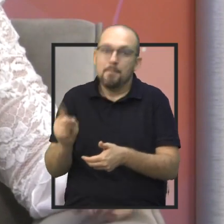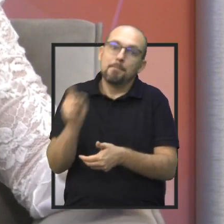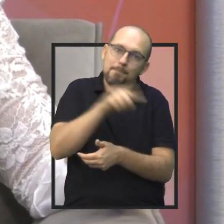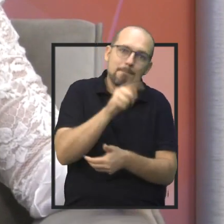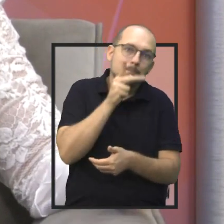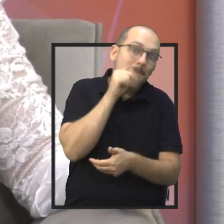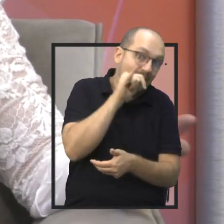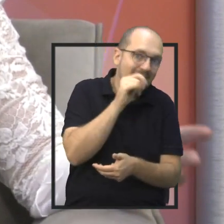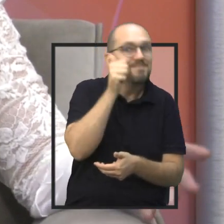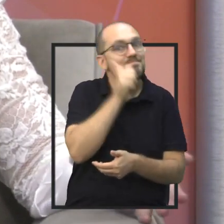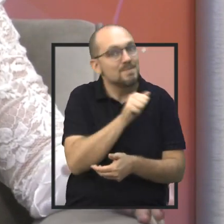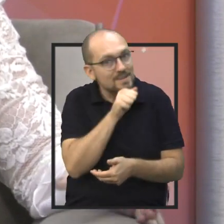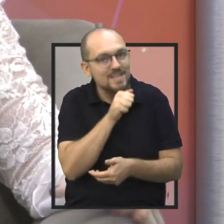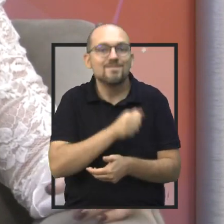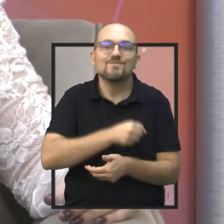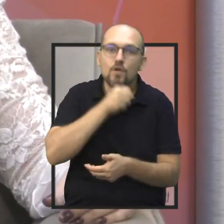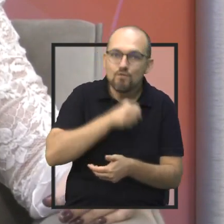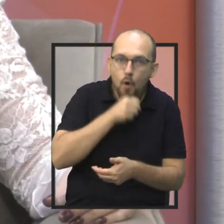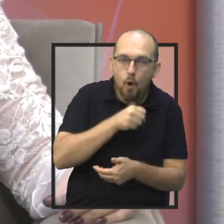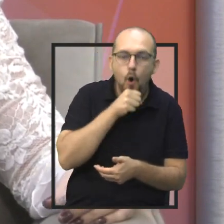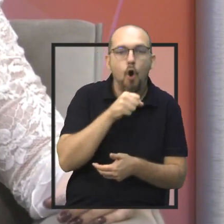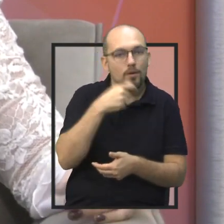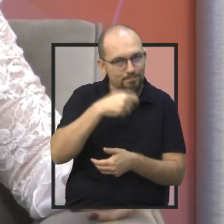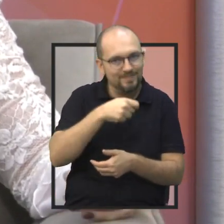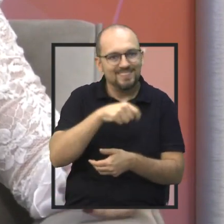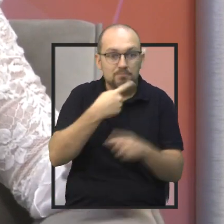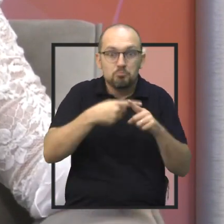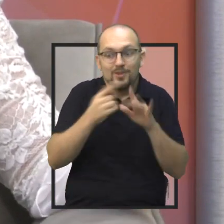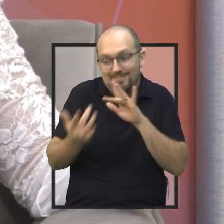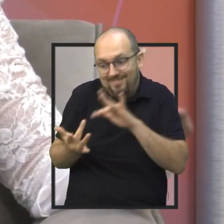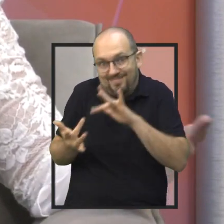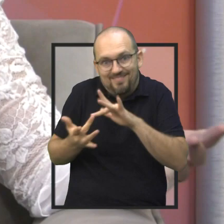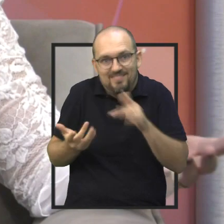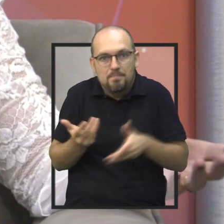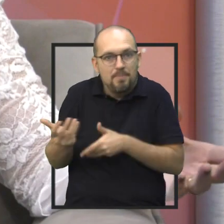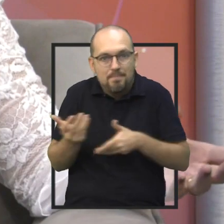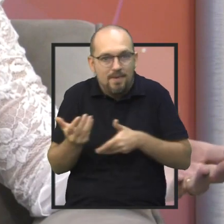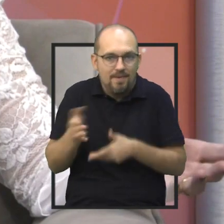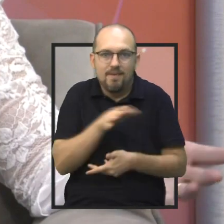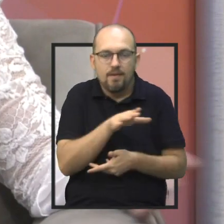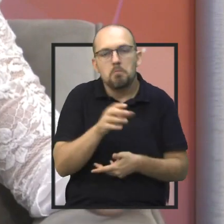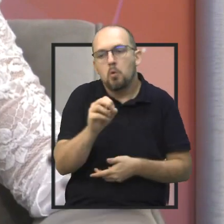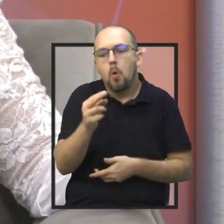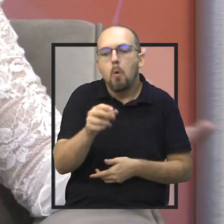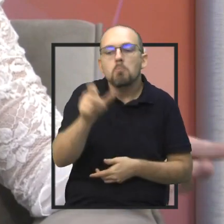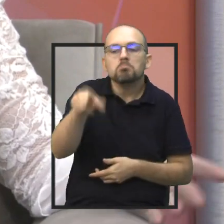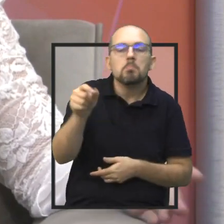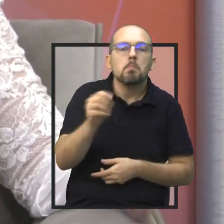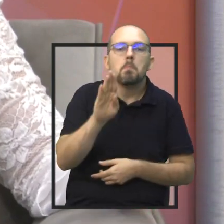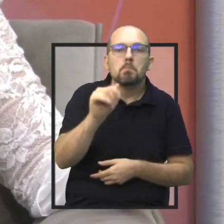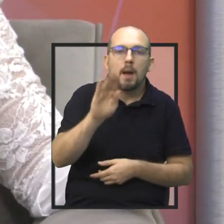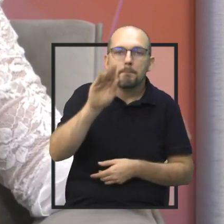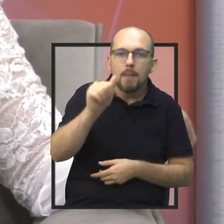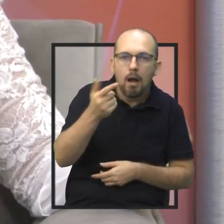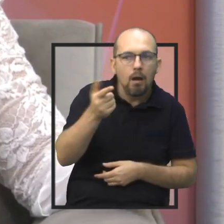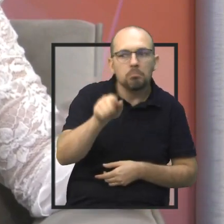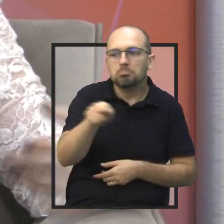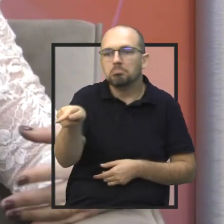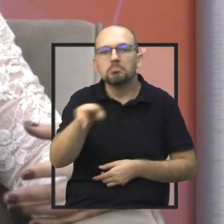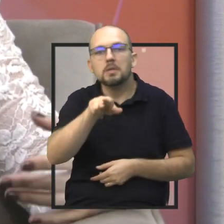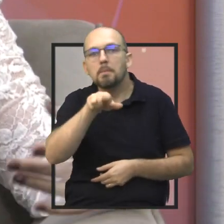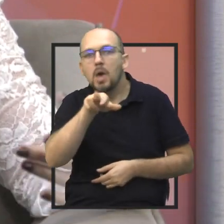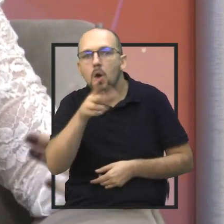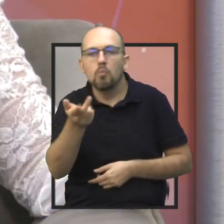pais, se tiver avós que ajudam a cuidar, se tiver alguma cuidadora, alguma babá,